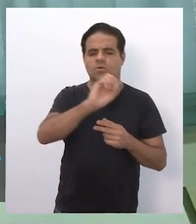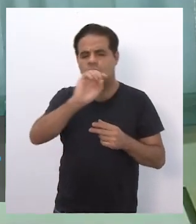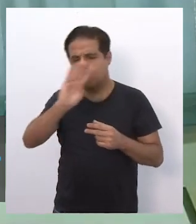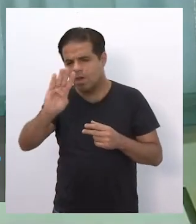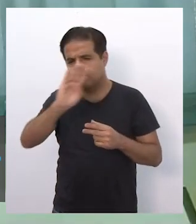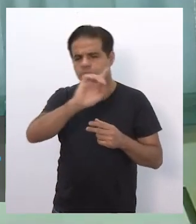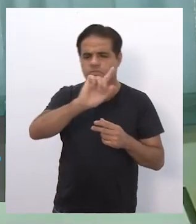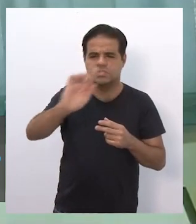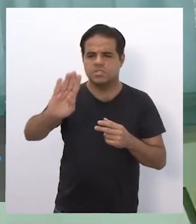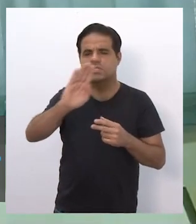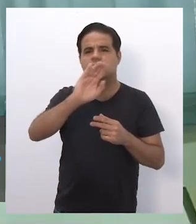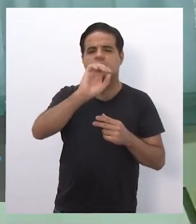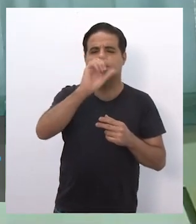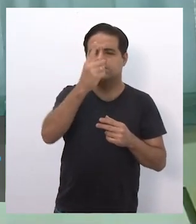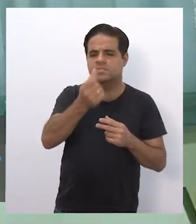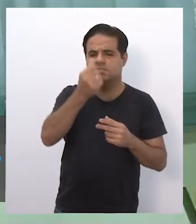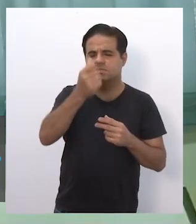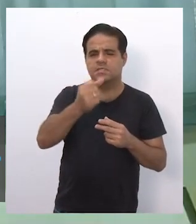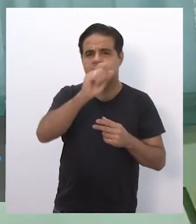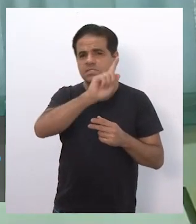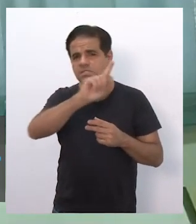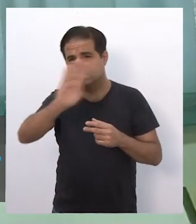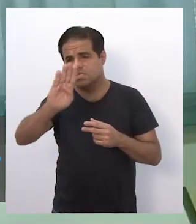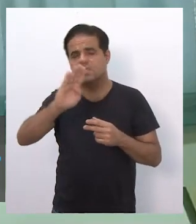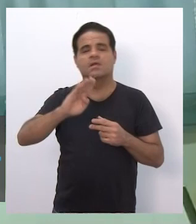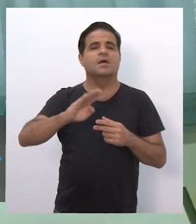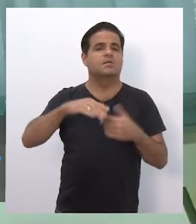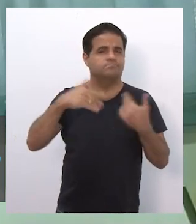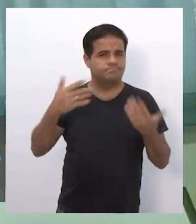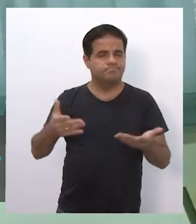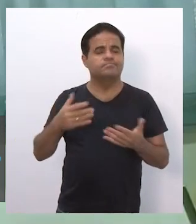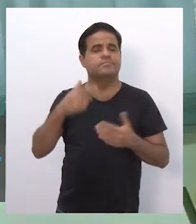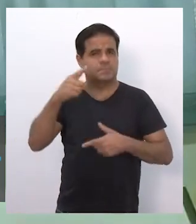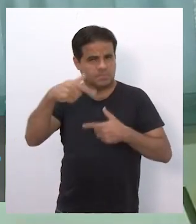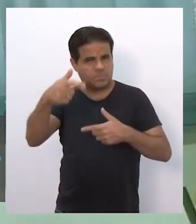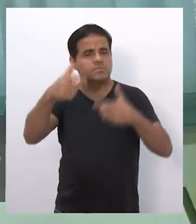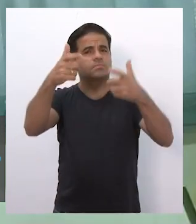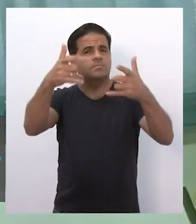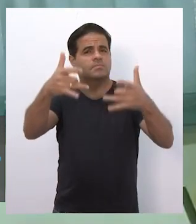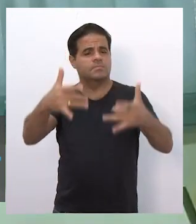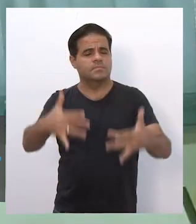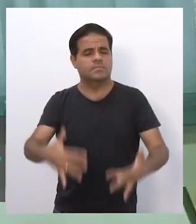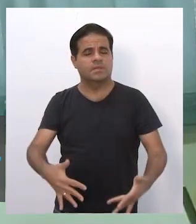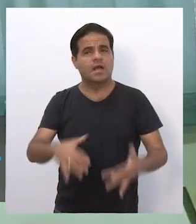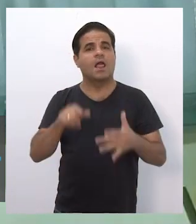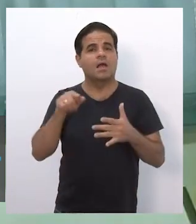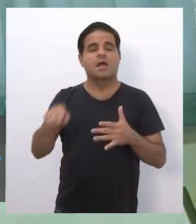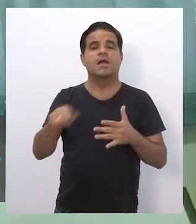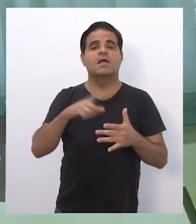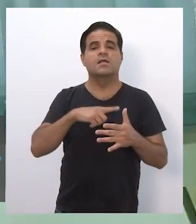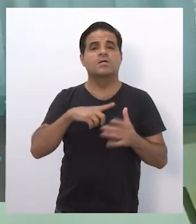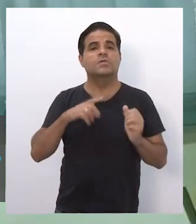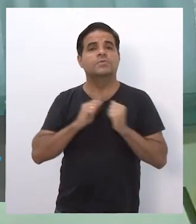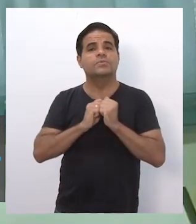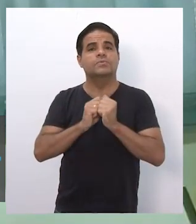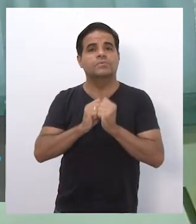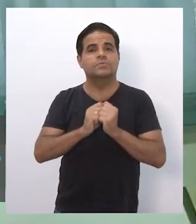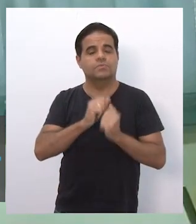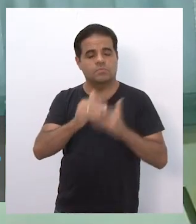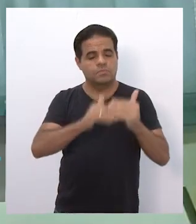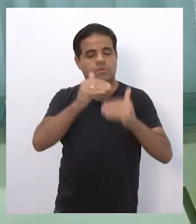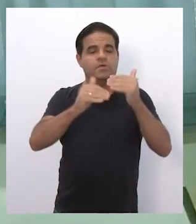de RAM, 16 GB de RAM, no caso, e assim vai, que a gente vai explicar um pouquinho melhor ele, mas ele também está junto com o